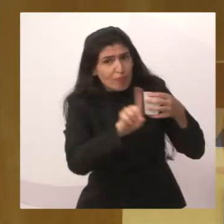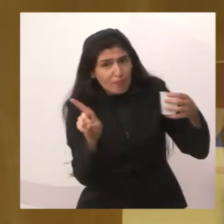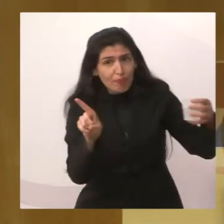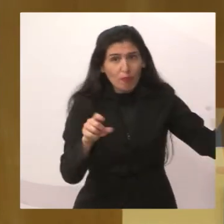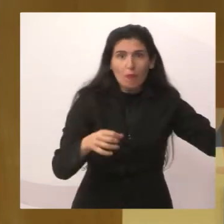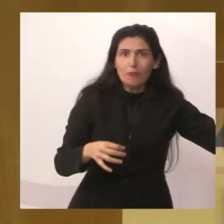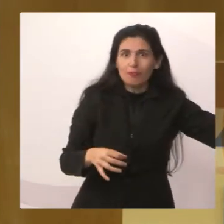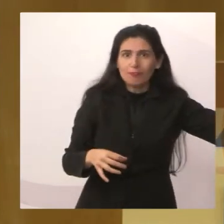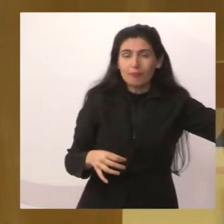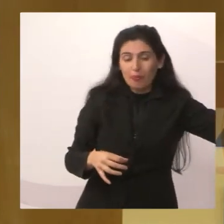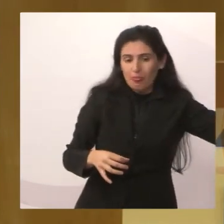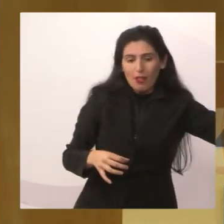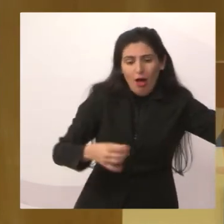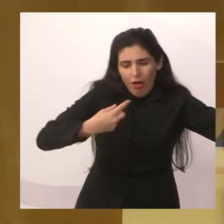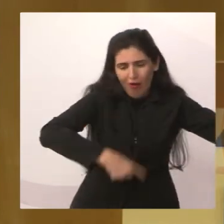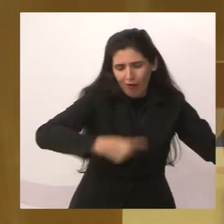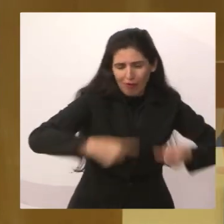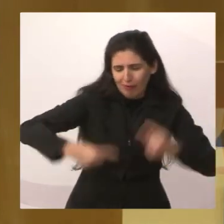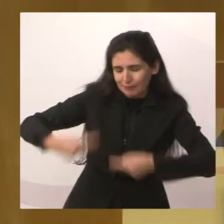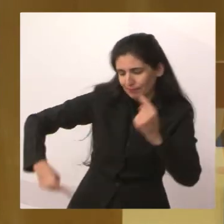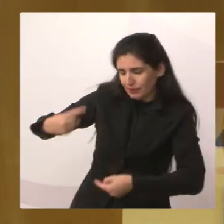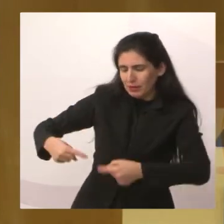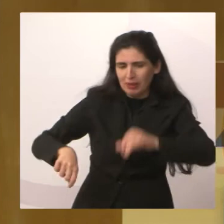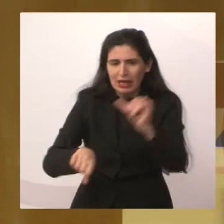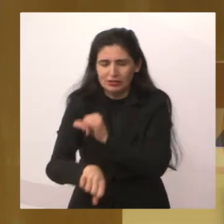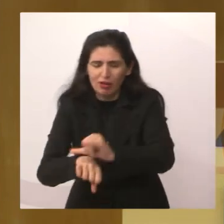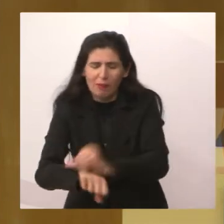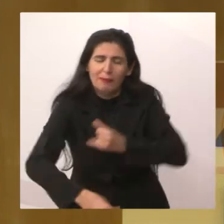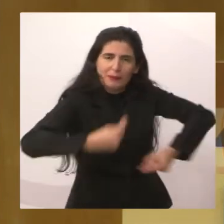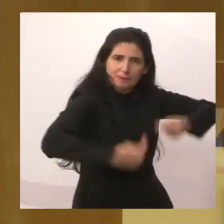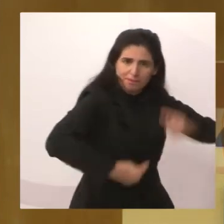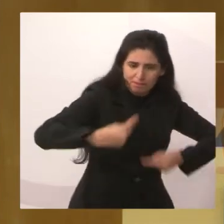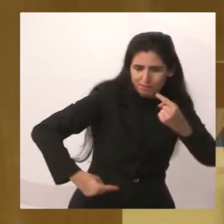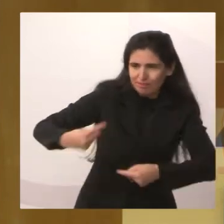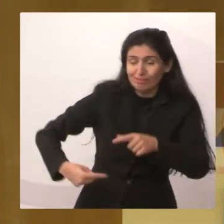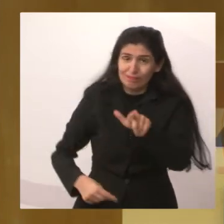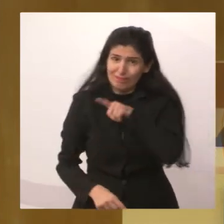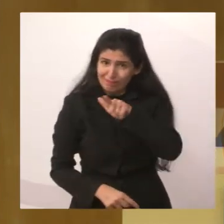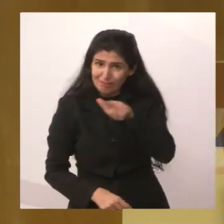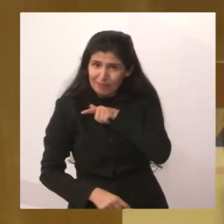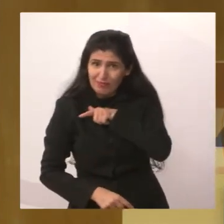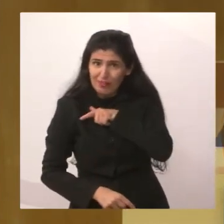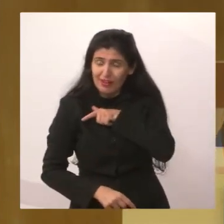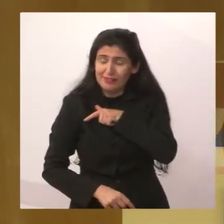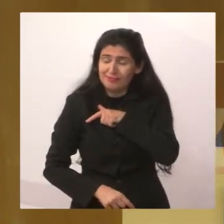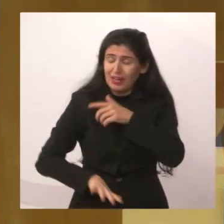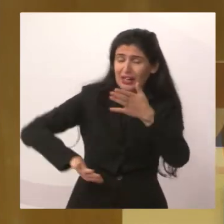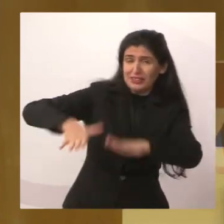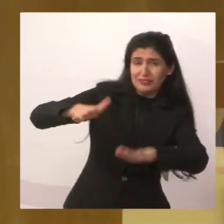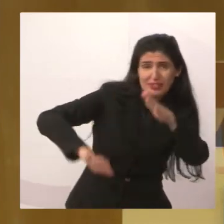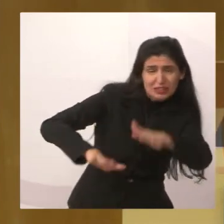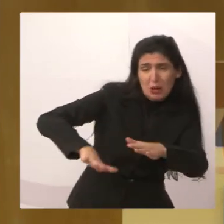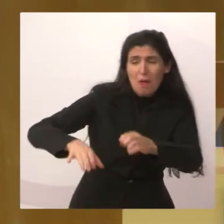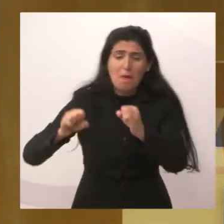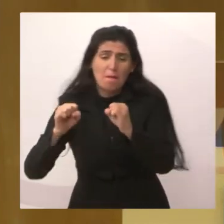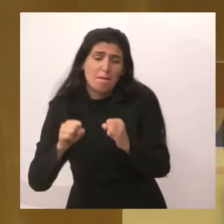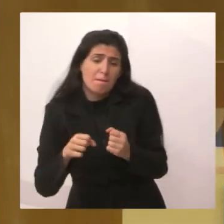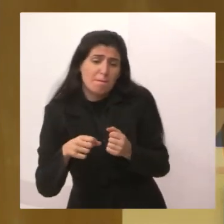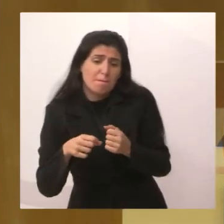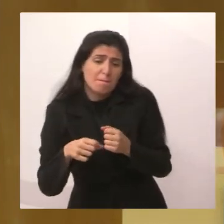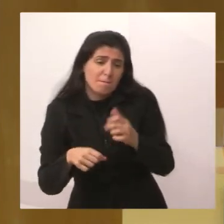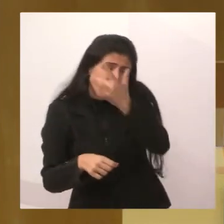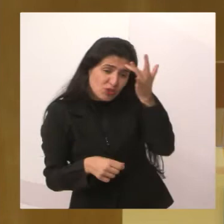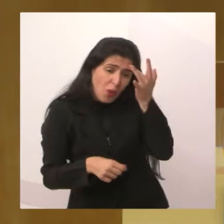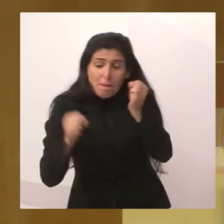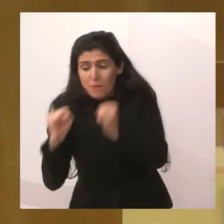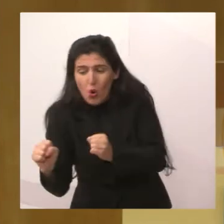existe esses jogos políticos, né, muitas vezes as pessoas, para uns pode, para outros não,